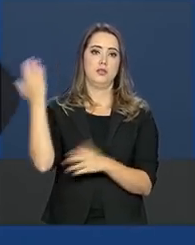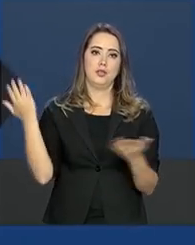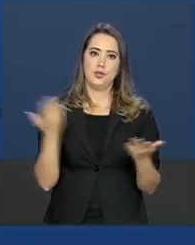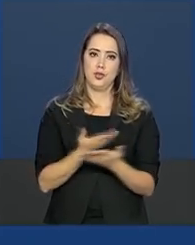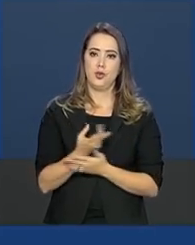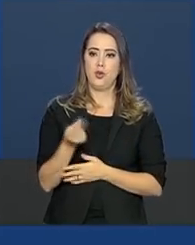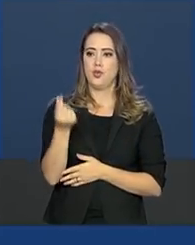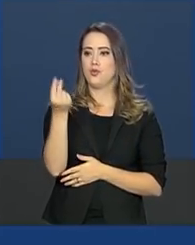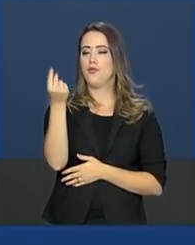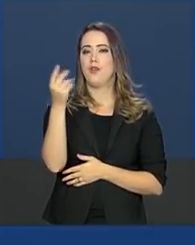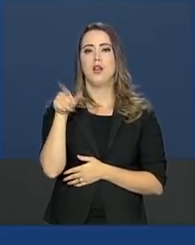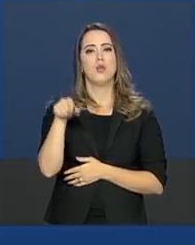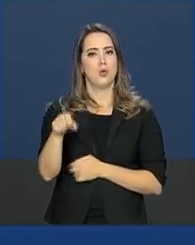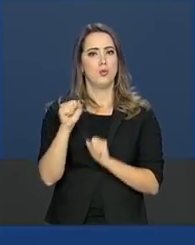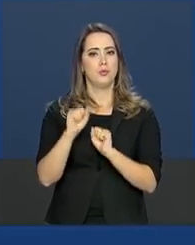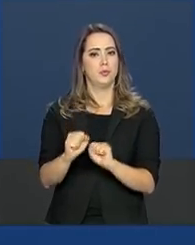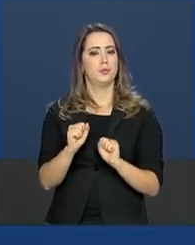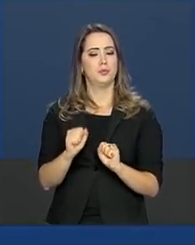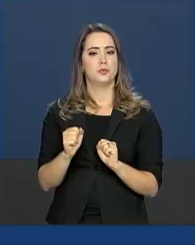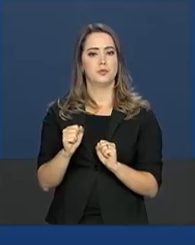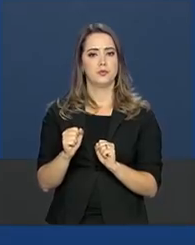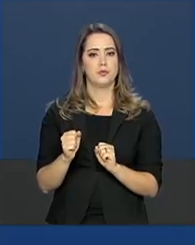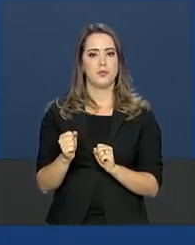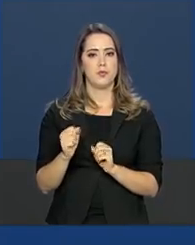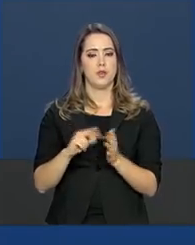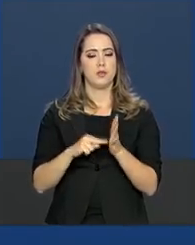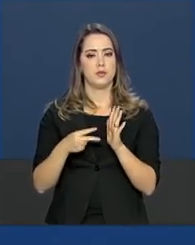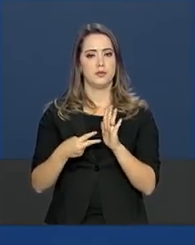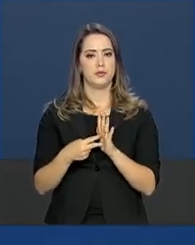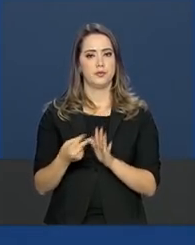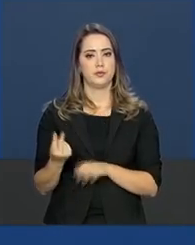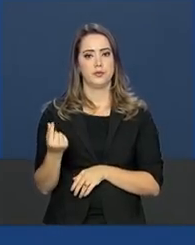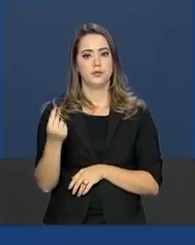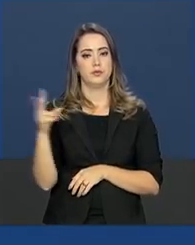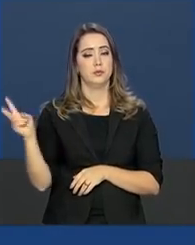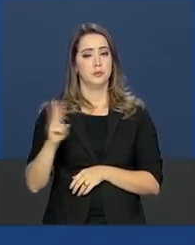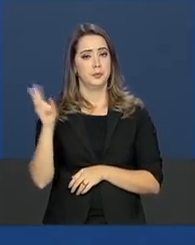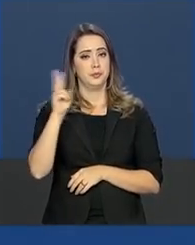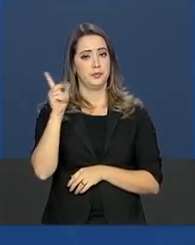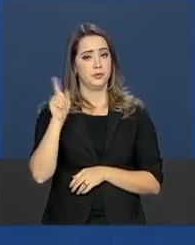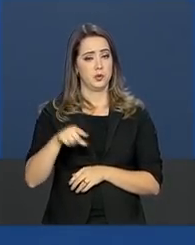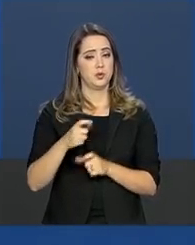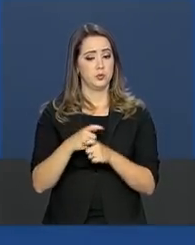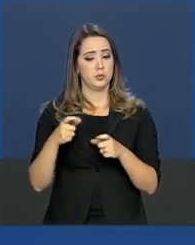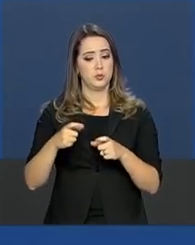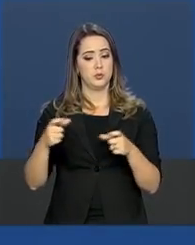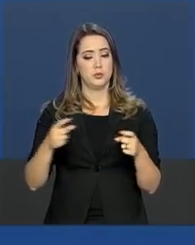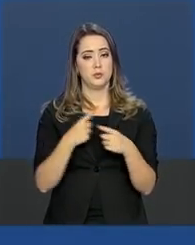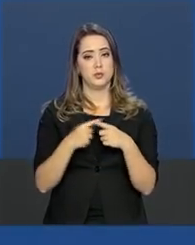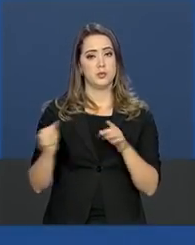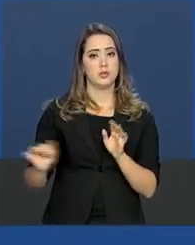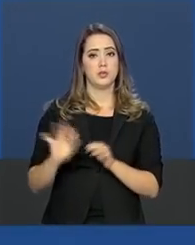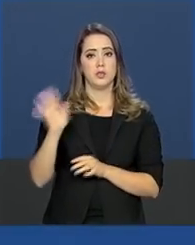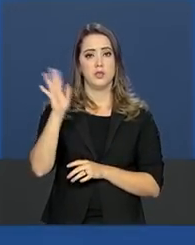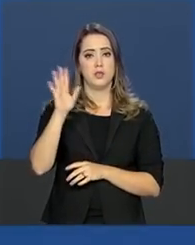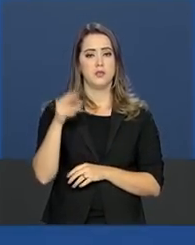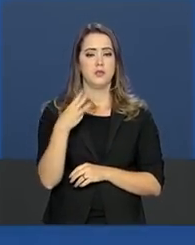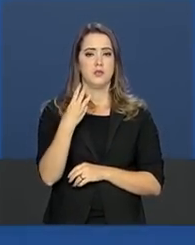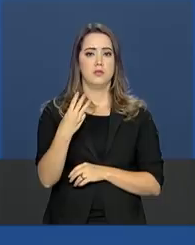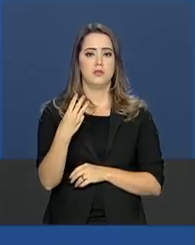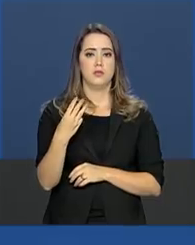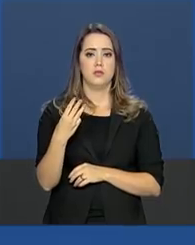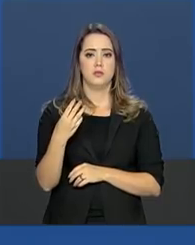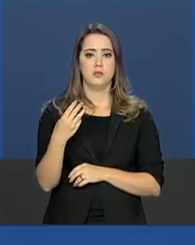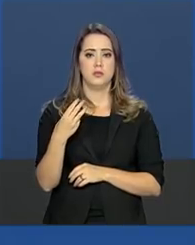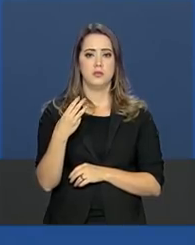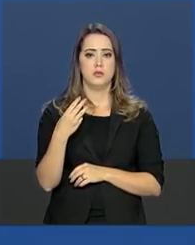o significado valorativo do Bolsa Família hoje é maior, porque a inflação está em 3, pouco, a esta